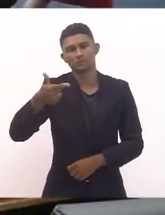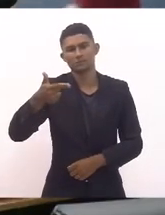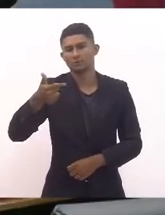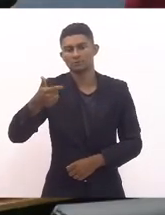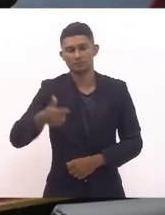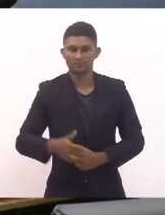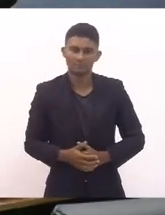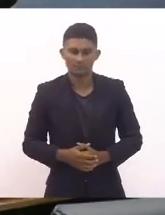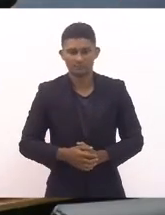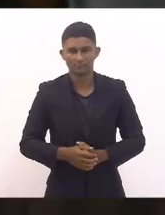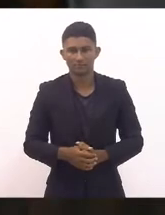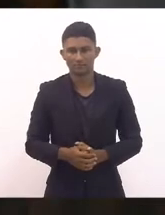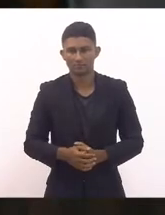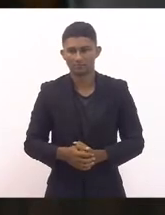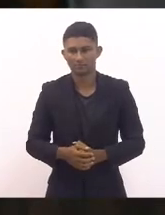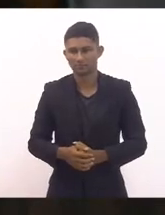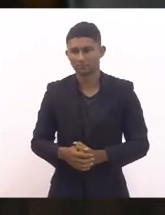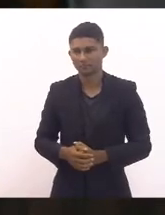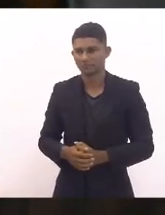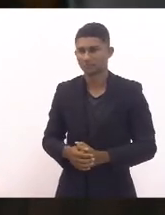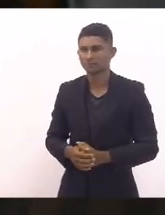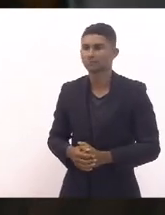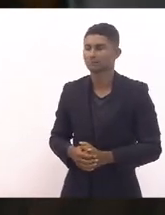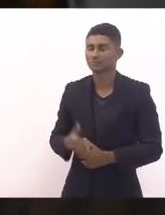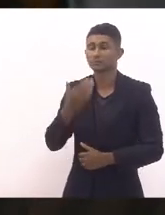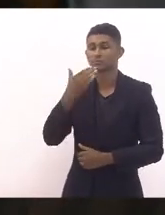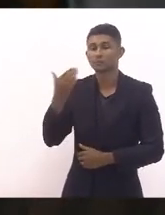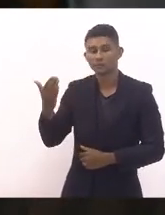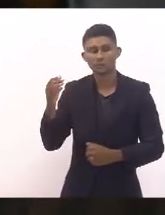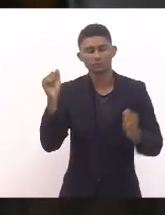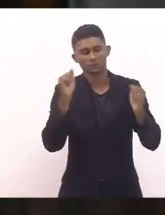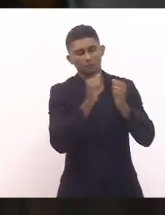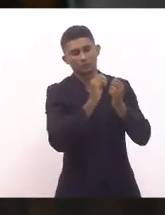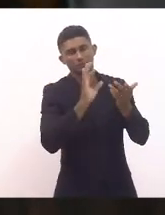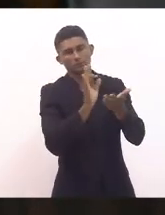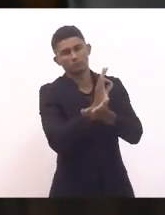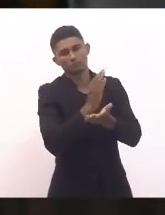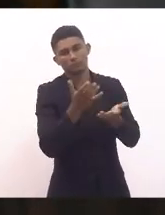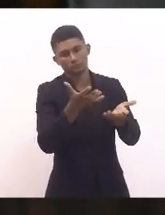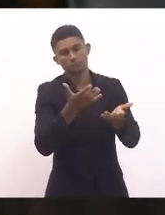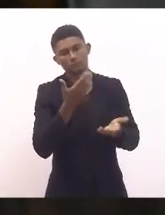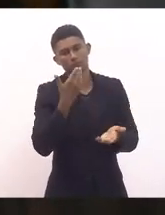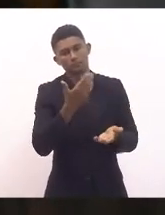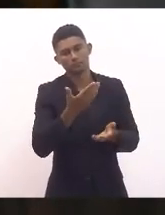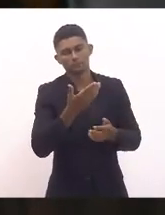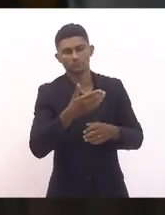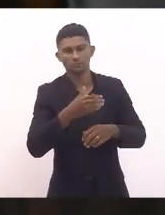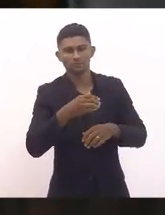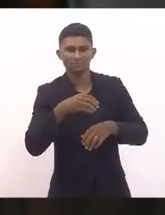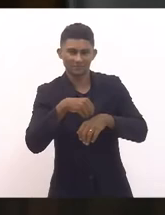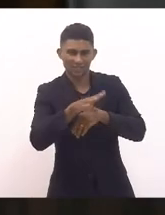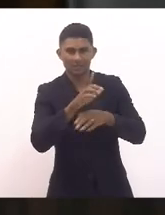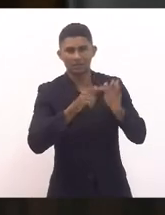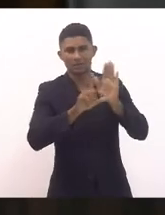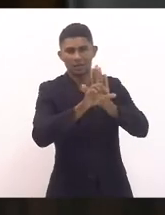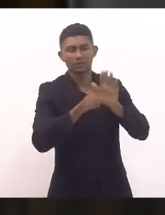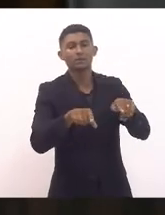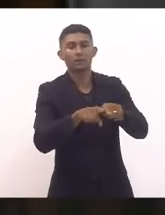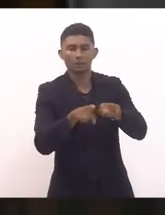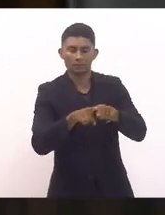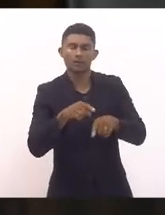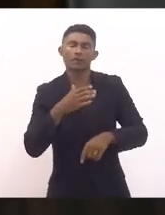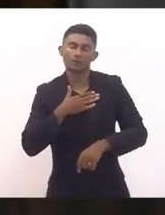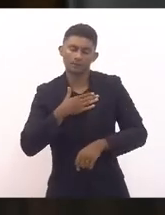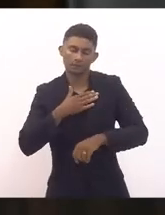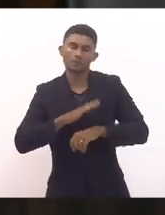12. Fica registrado aí o pedido de coautoria da deputada Marta Rocha. Também minha coautoria,